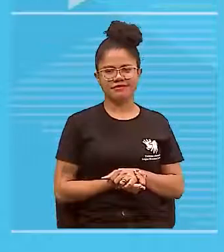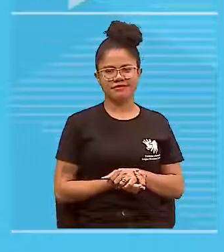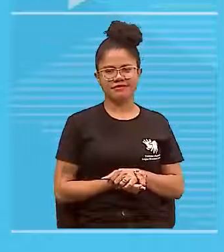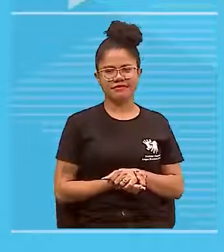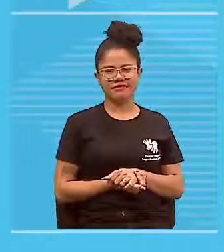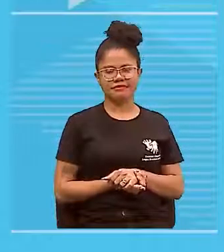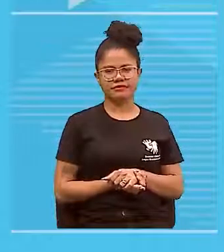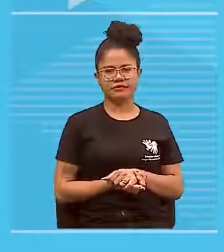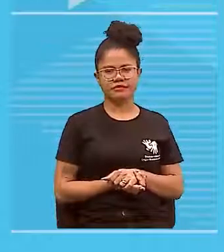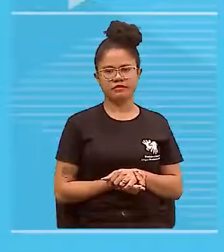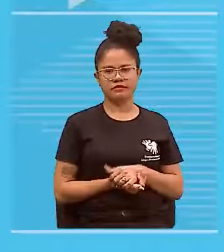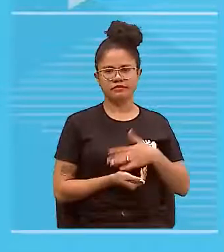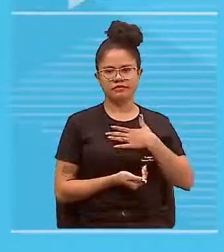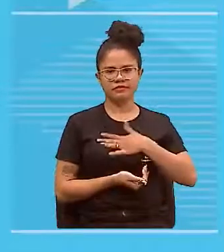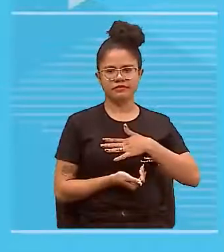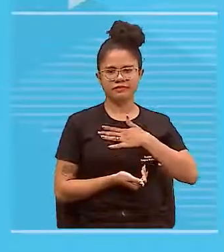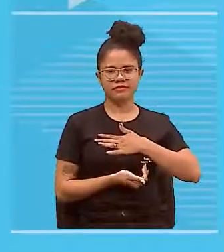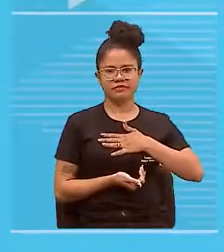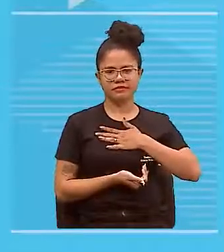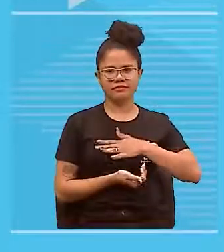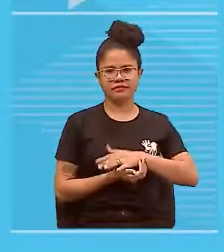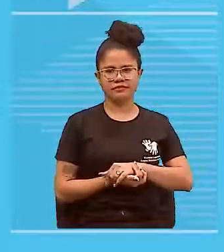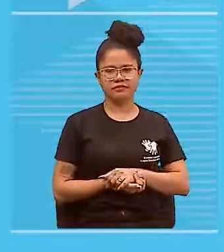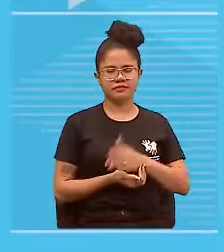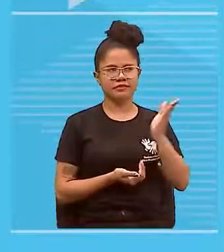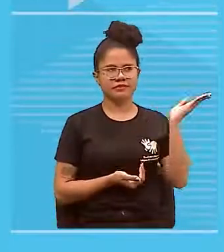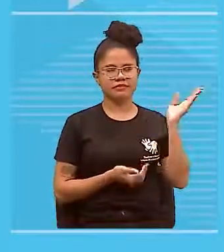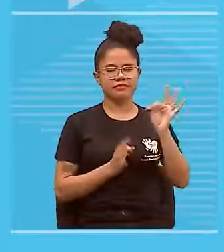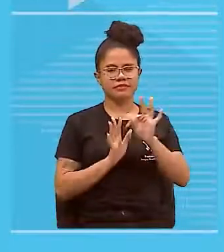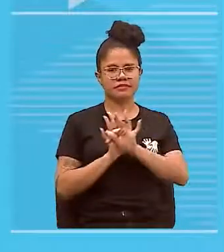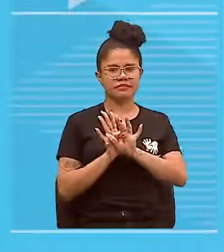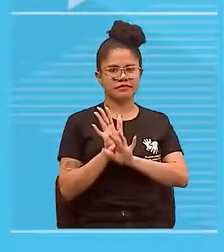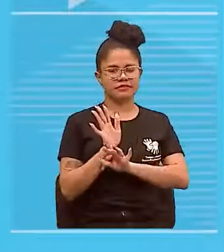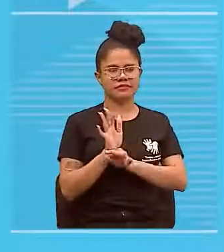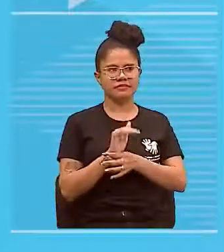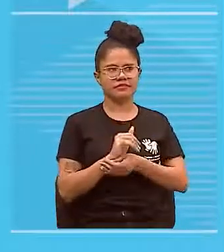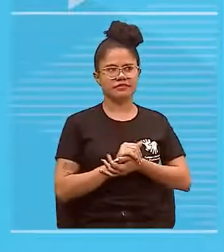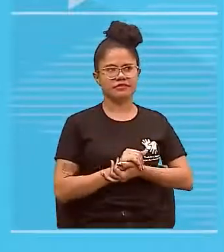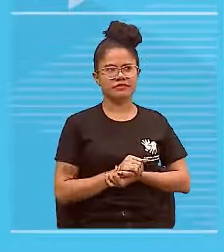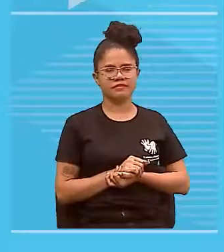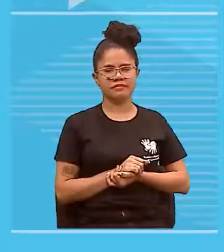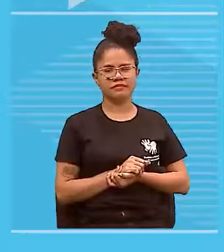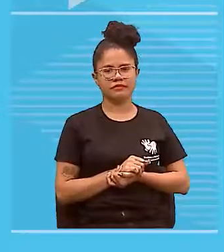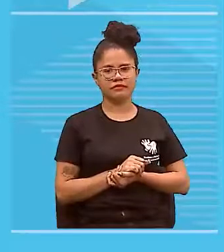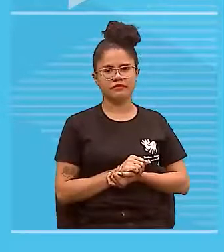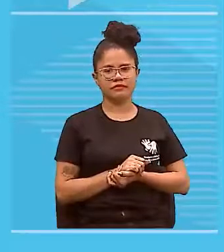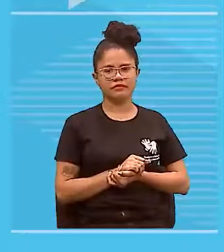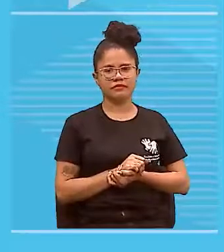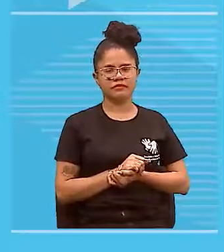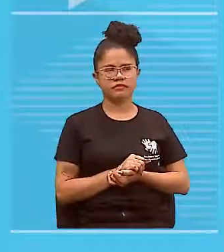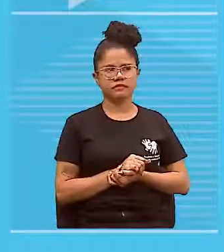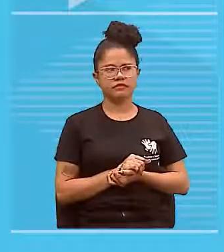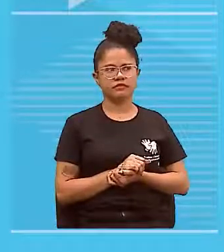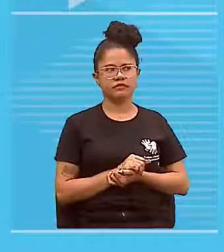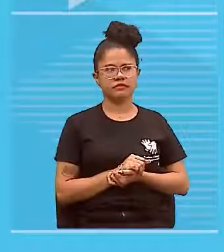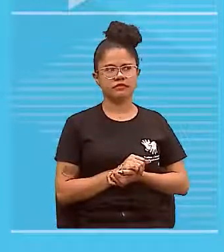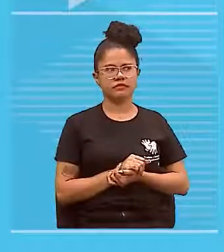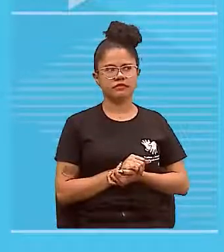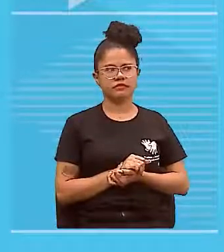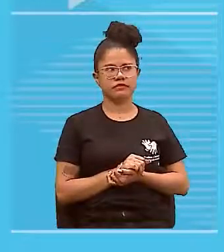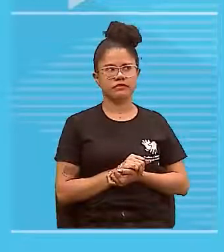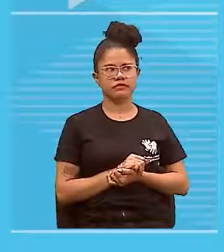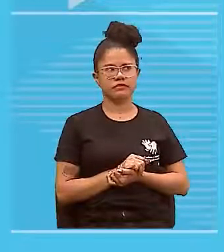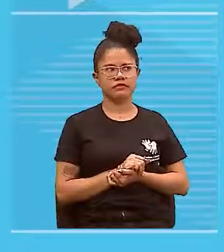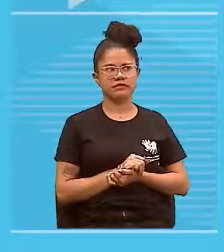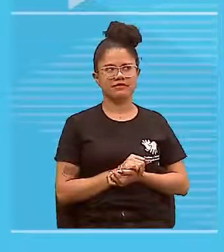Eu adorei né esse texto aqui né adorei e